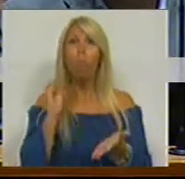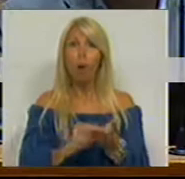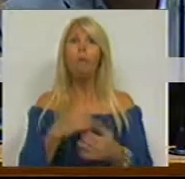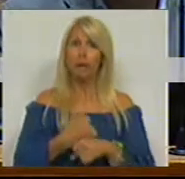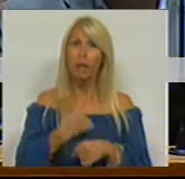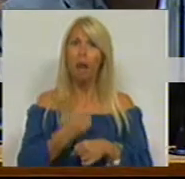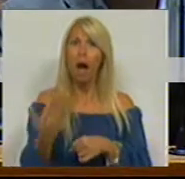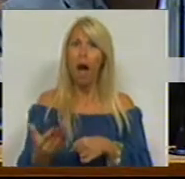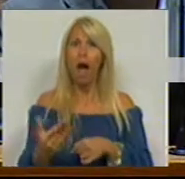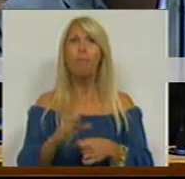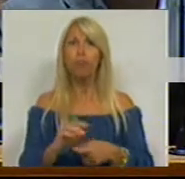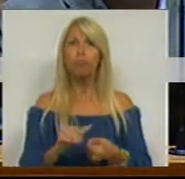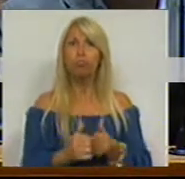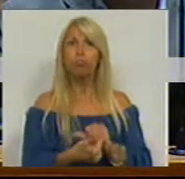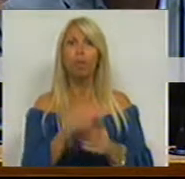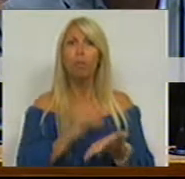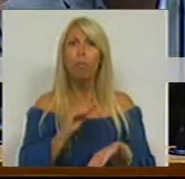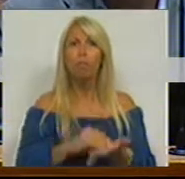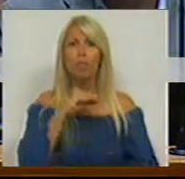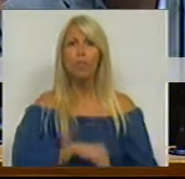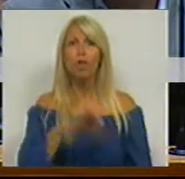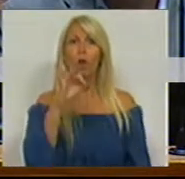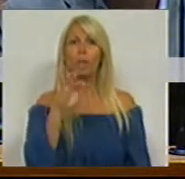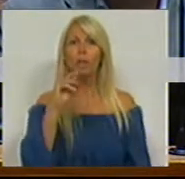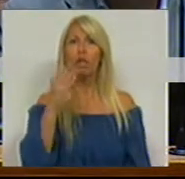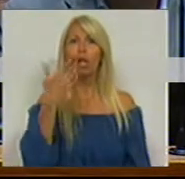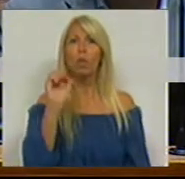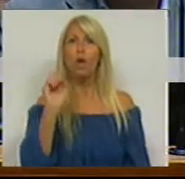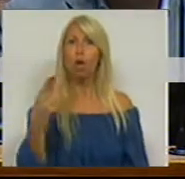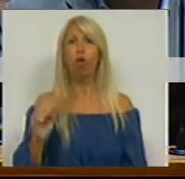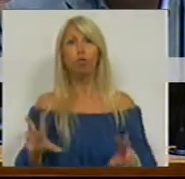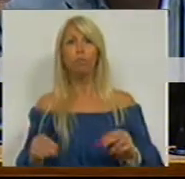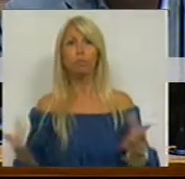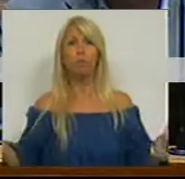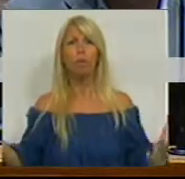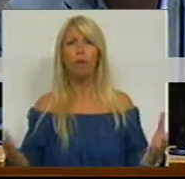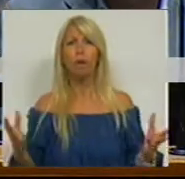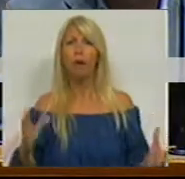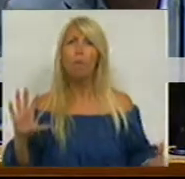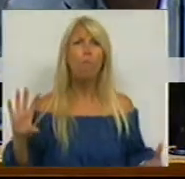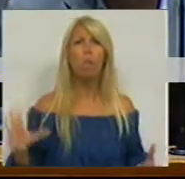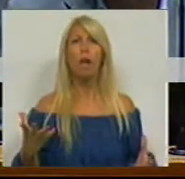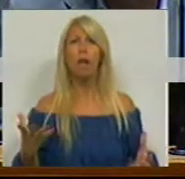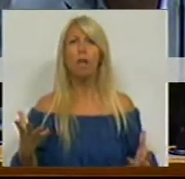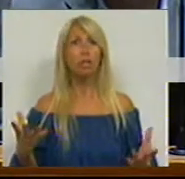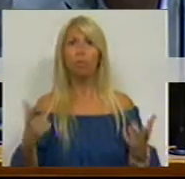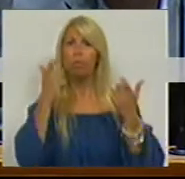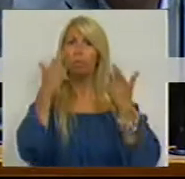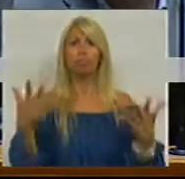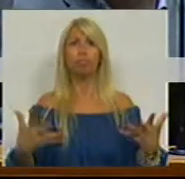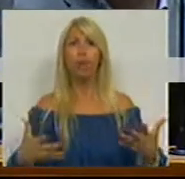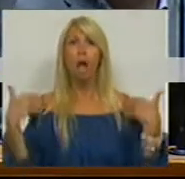trabalhando, ganhando 431 euros líquidos, é um país que abandonou